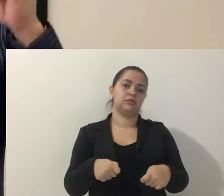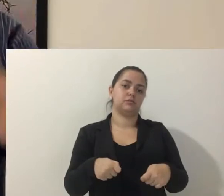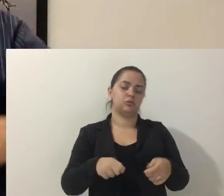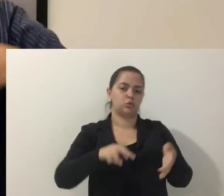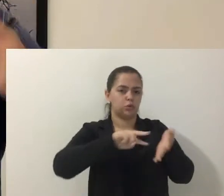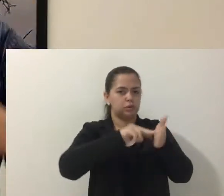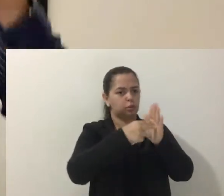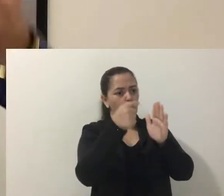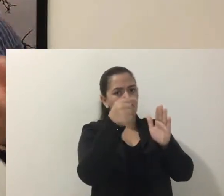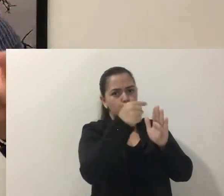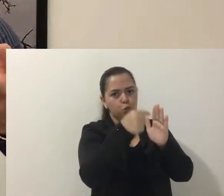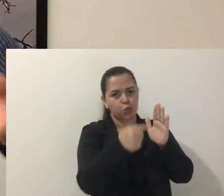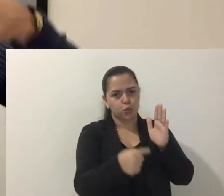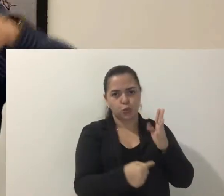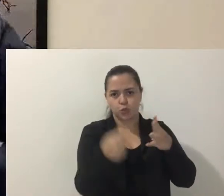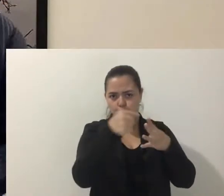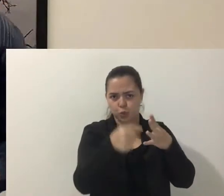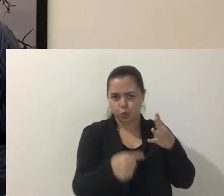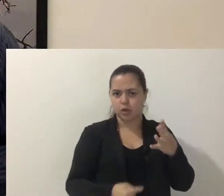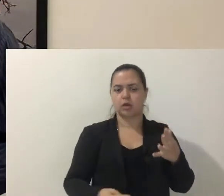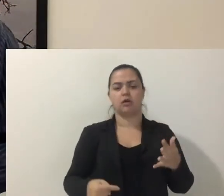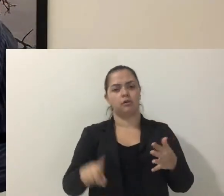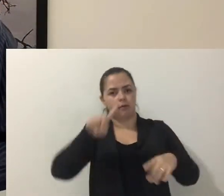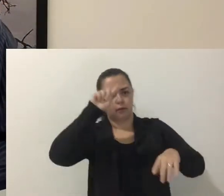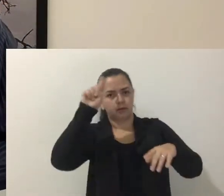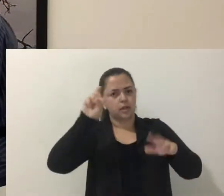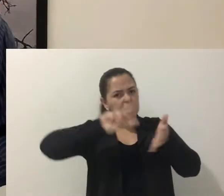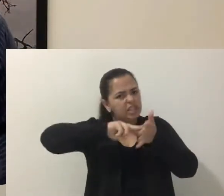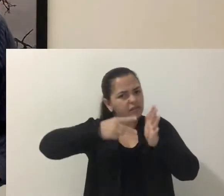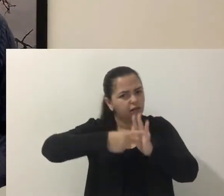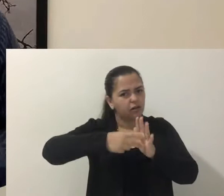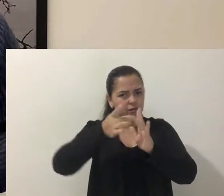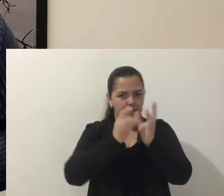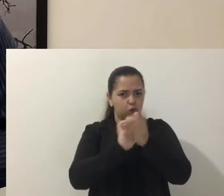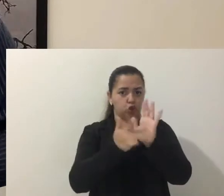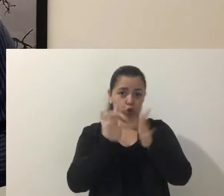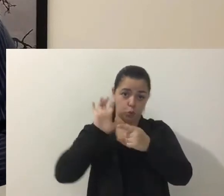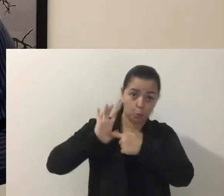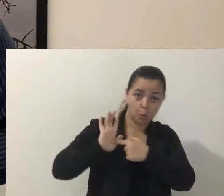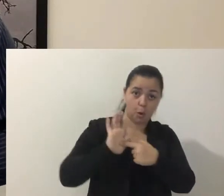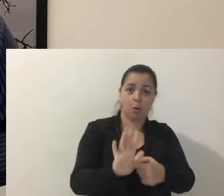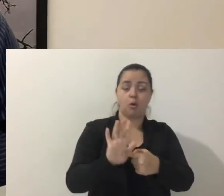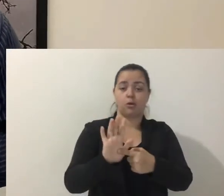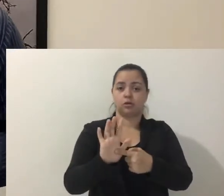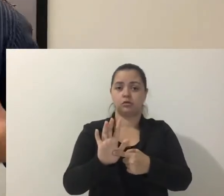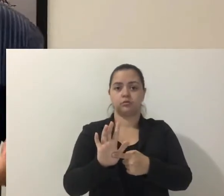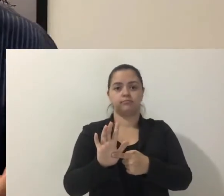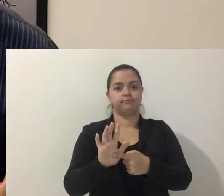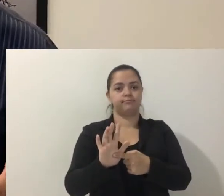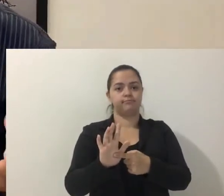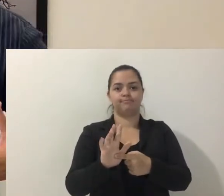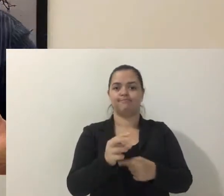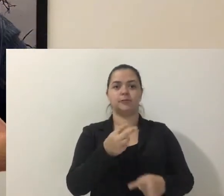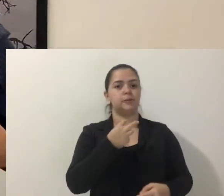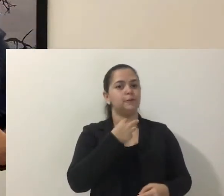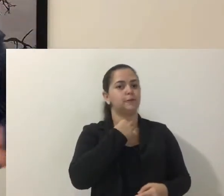as ideias sobre o casamento que Jesus apresenta aqui são inegociáveis. Então